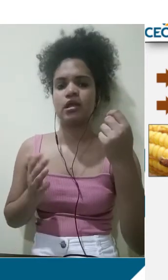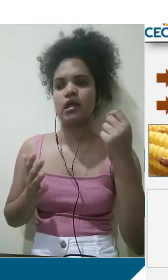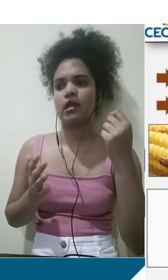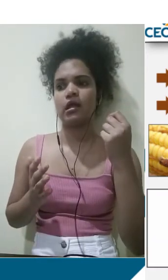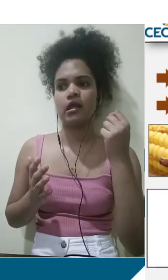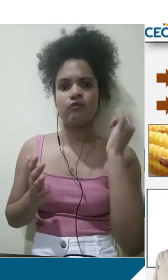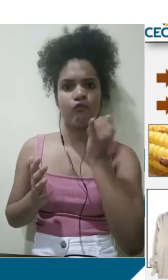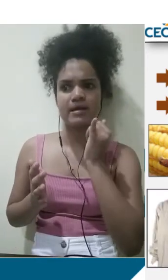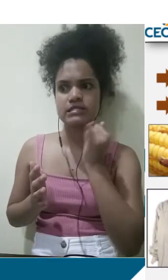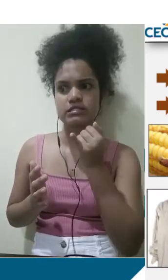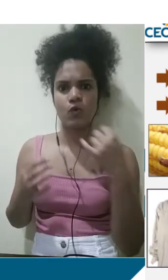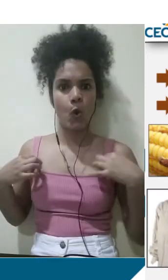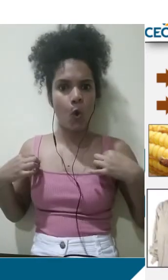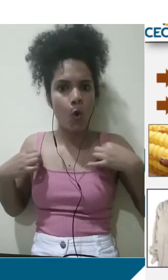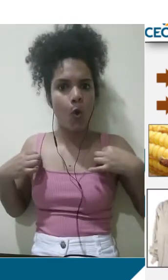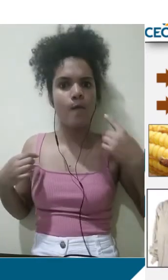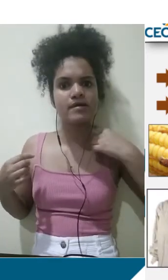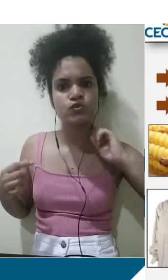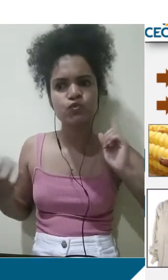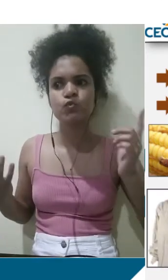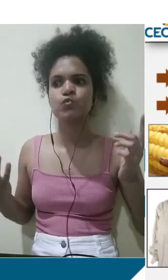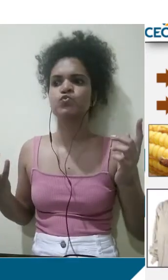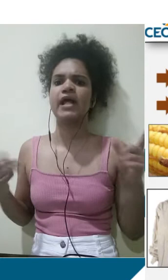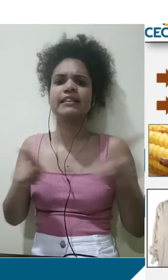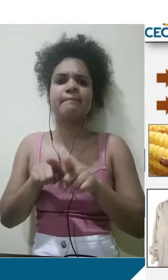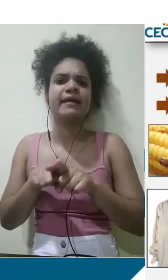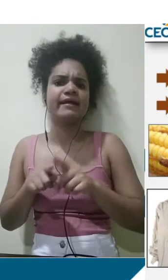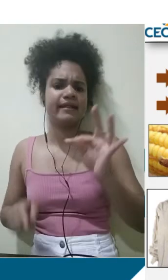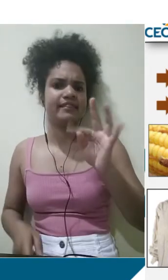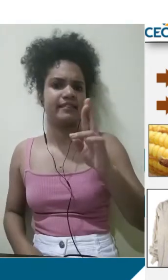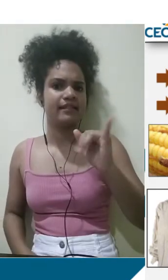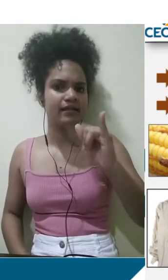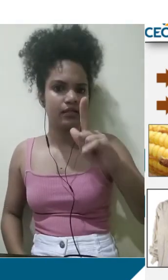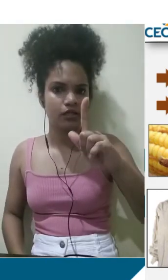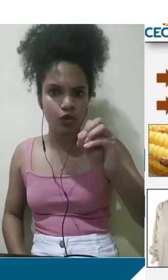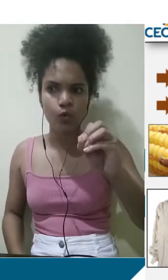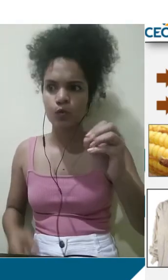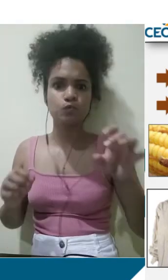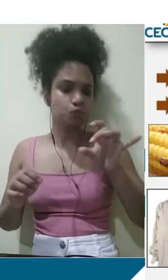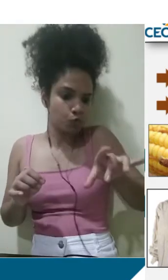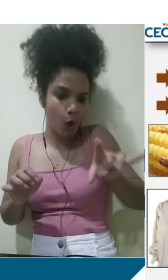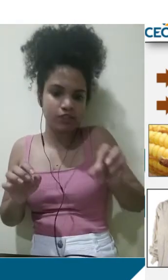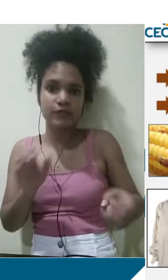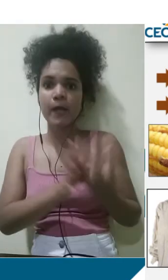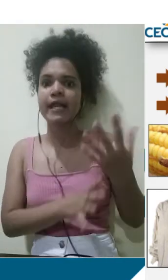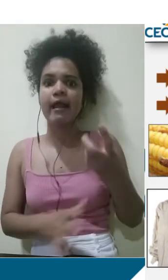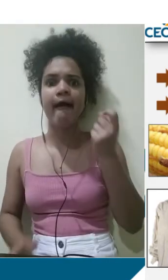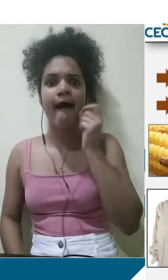de que camisa suja e trigo poderiam gerar ratos de maneira